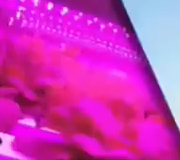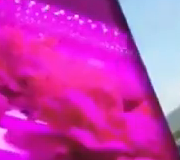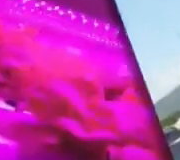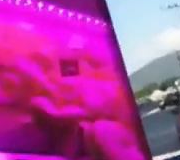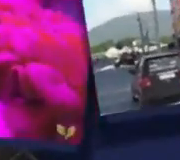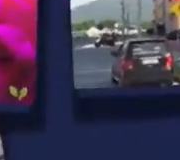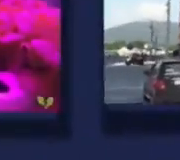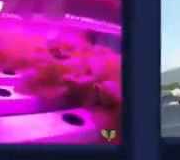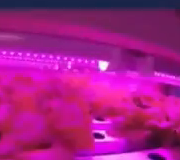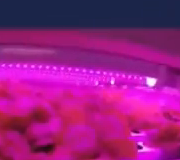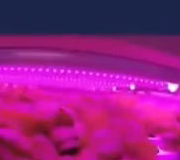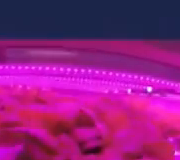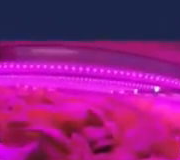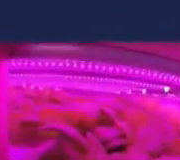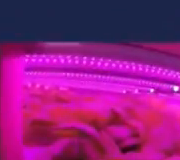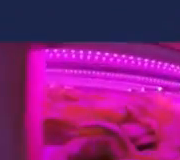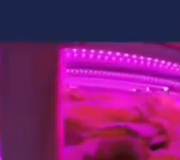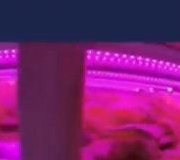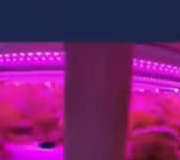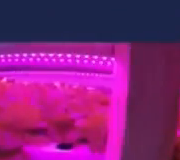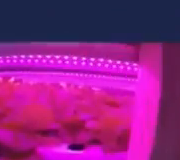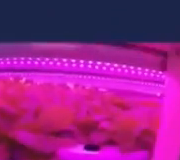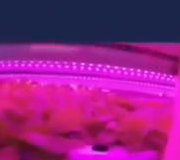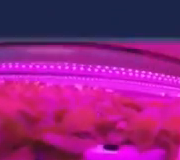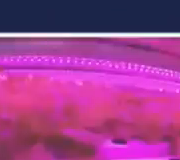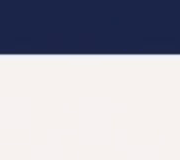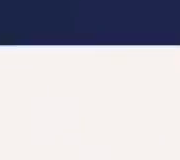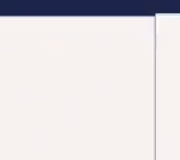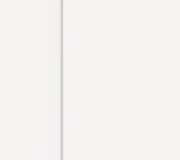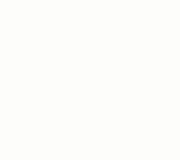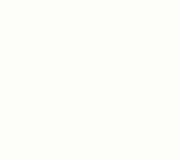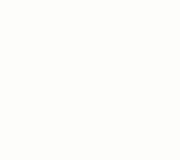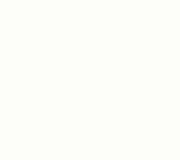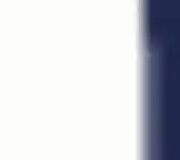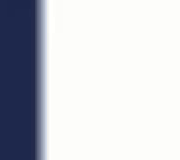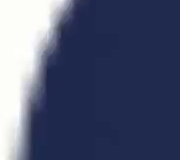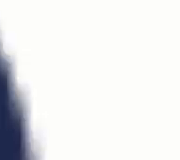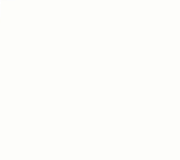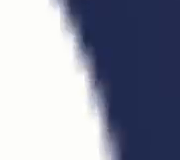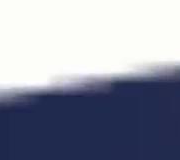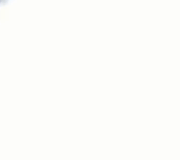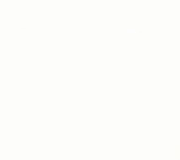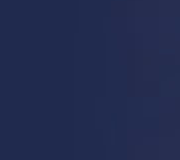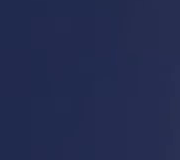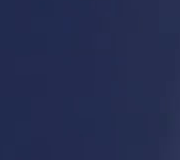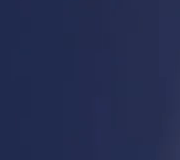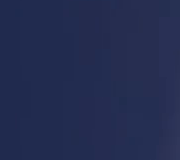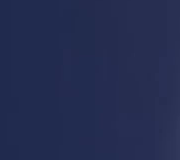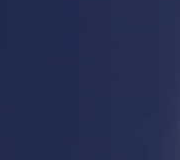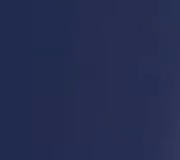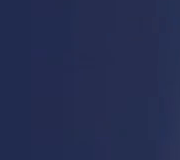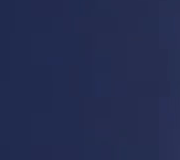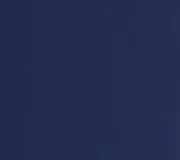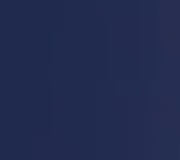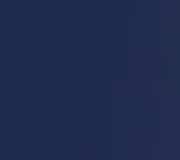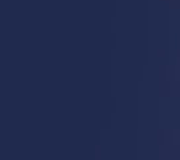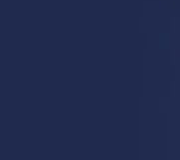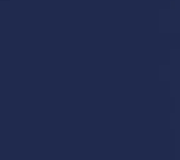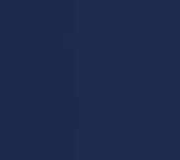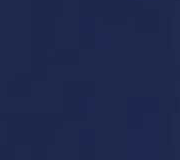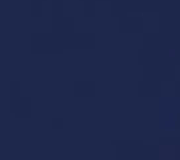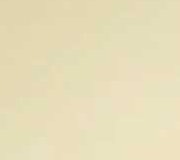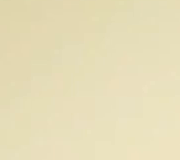Conectar e promover o ecossistema de ciência, tecnologia e inovação de Santa Catarina está no DNA da